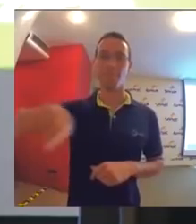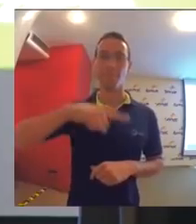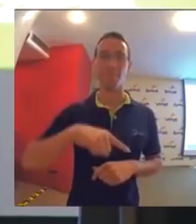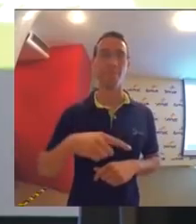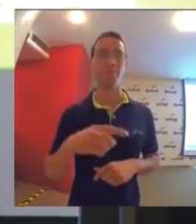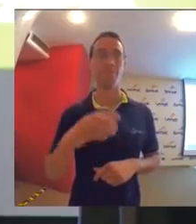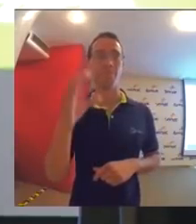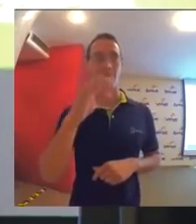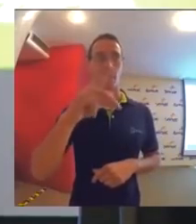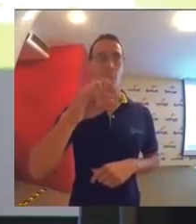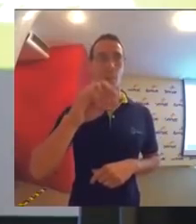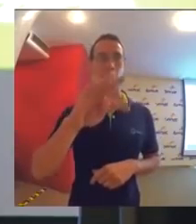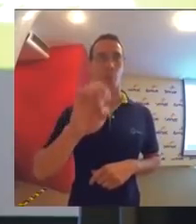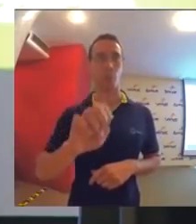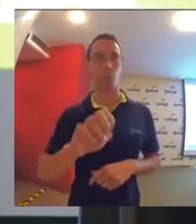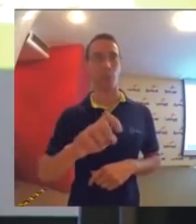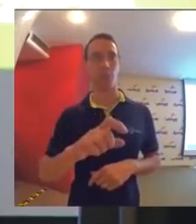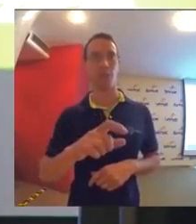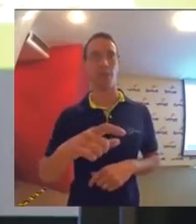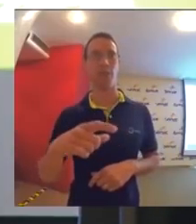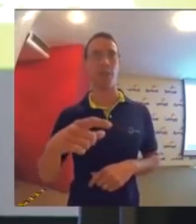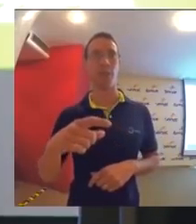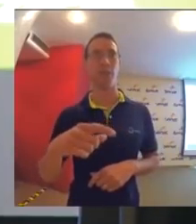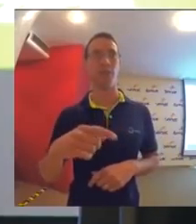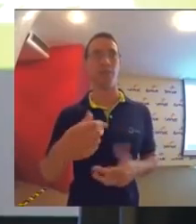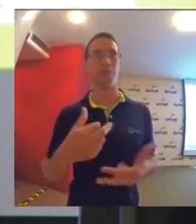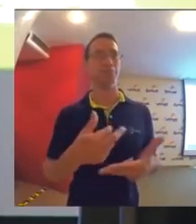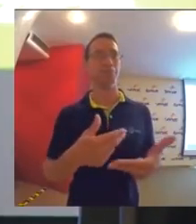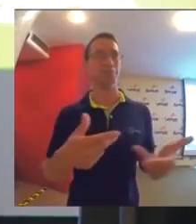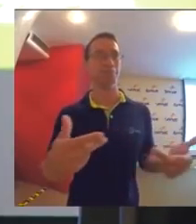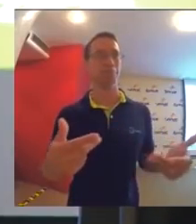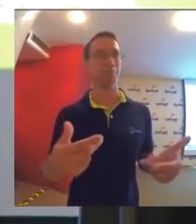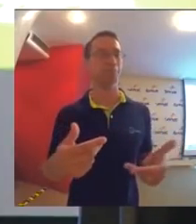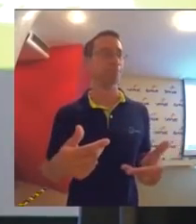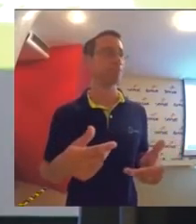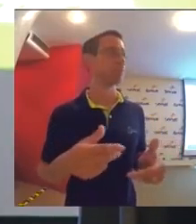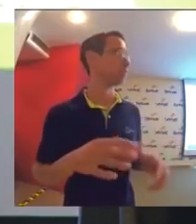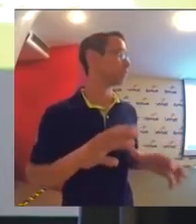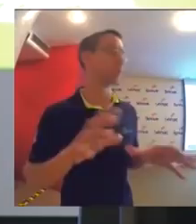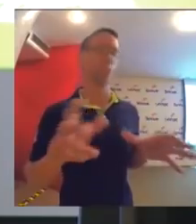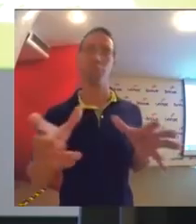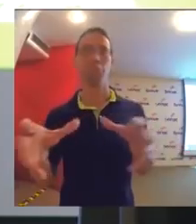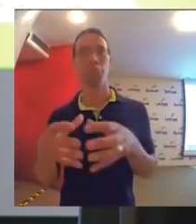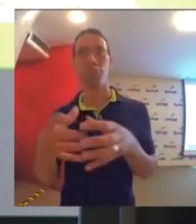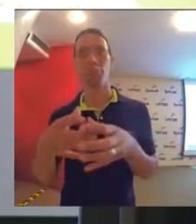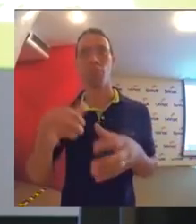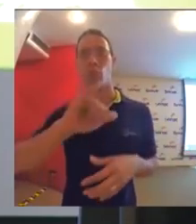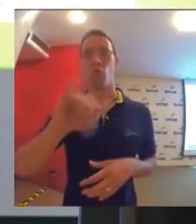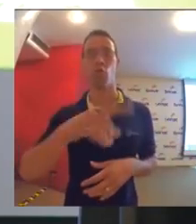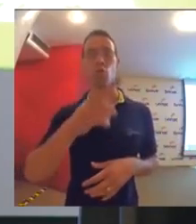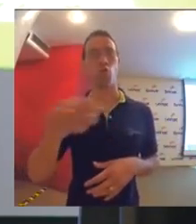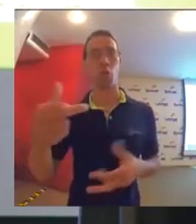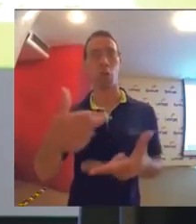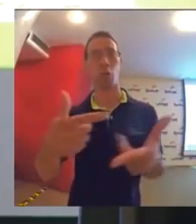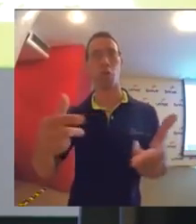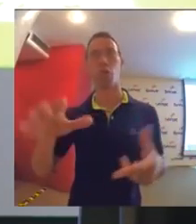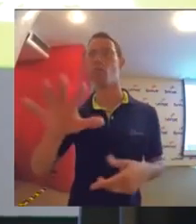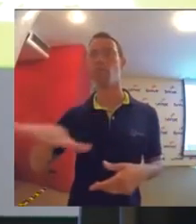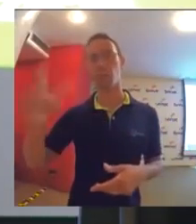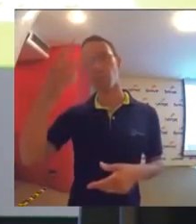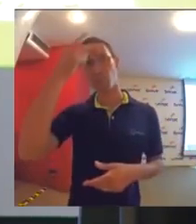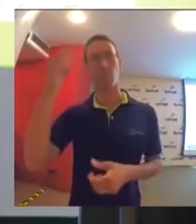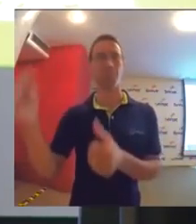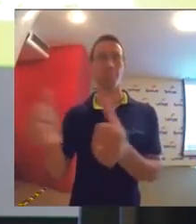na ponte, com o António Nova, o Manuel Sarmento, toda aquela gente, o João Barroso, gente